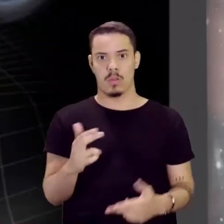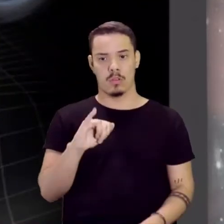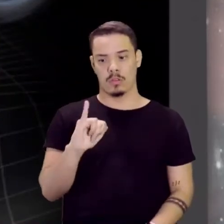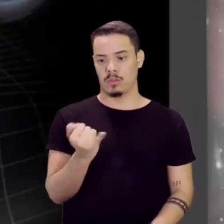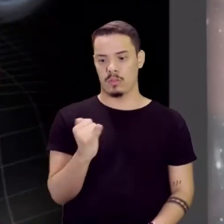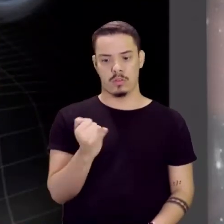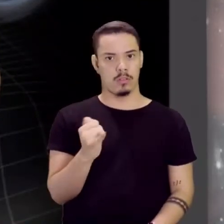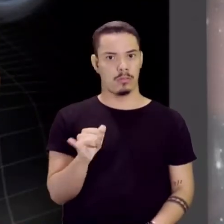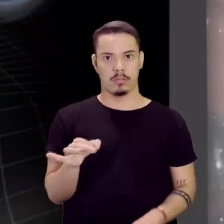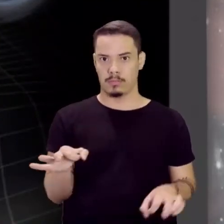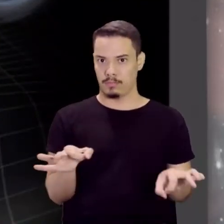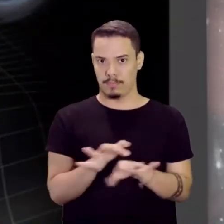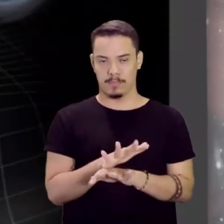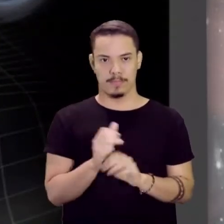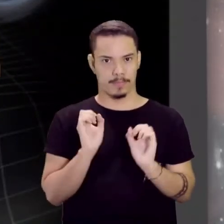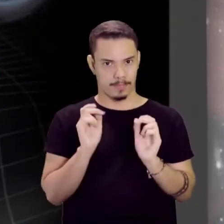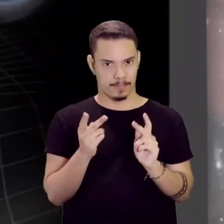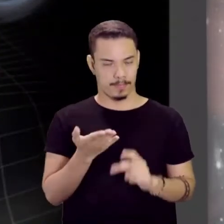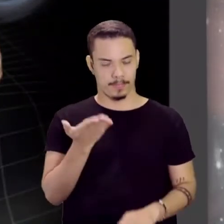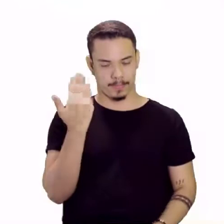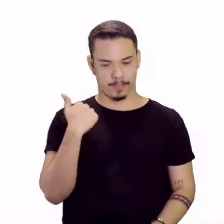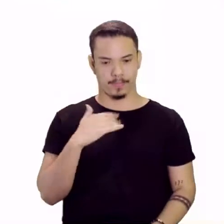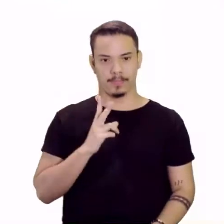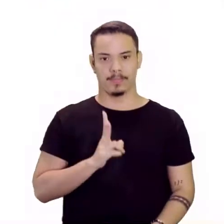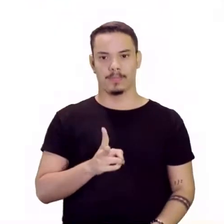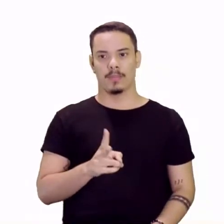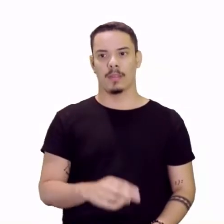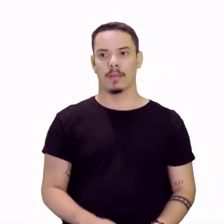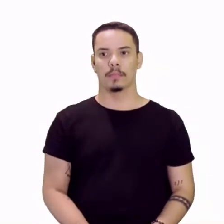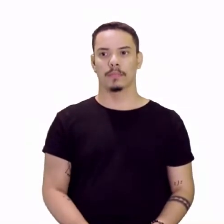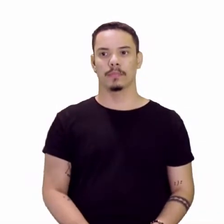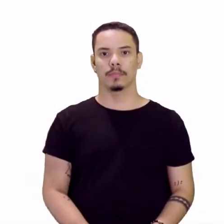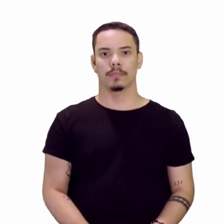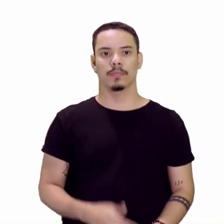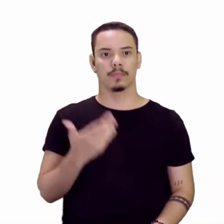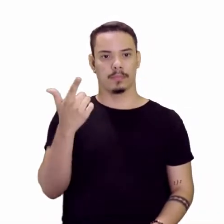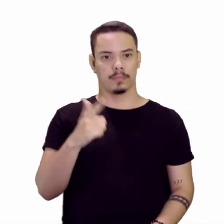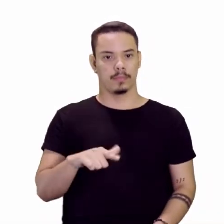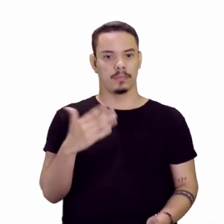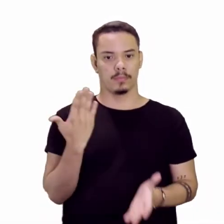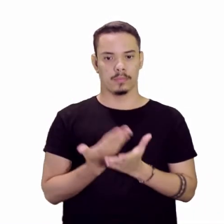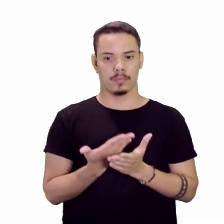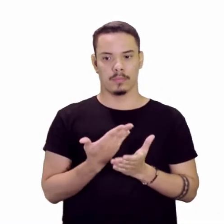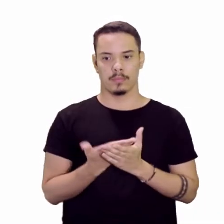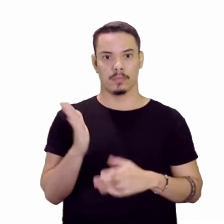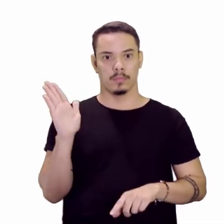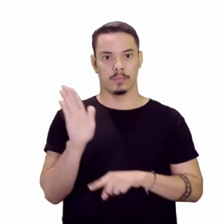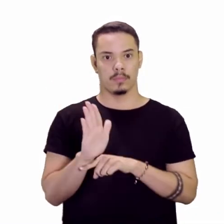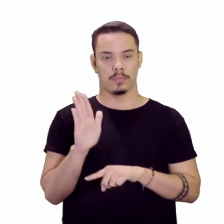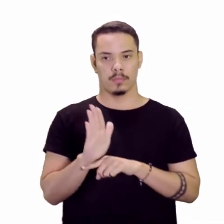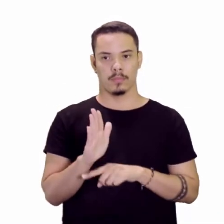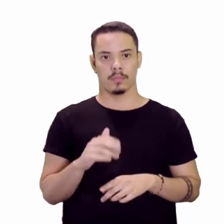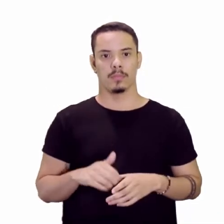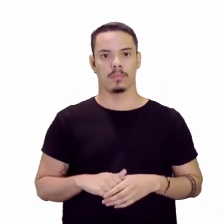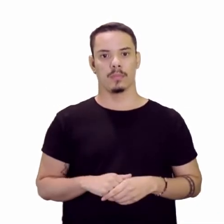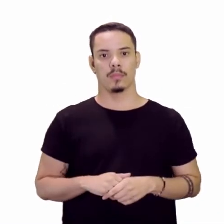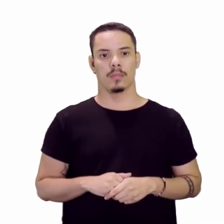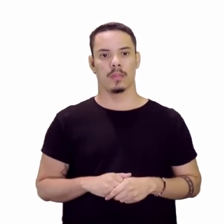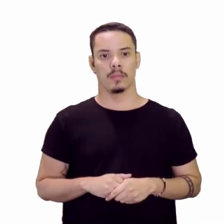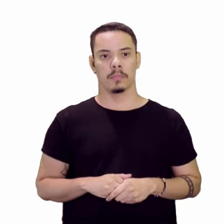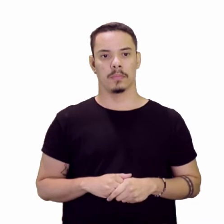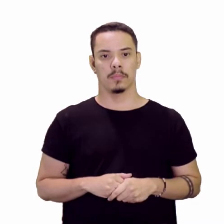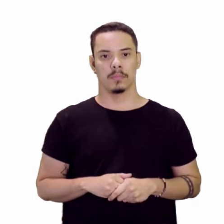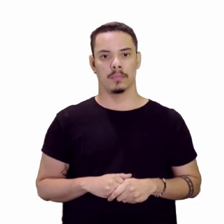Joule. Fechado? Vamos continuar? Vamos, que eu tenho mais uma aula ainda para te dar uma ajuda aí, que tem mais ali, olha só.